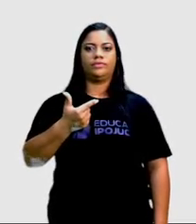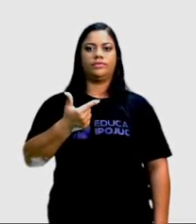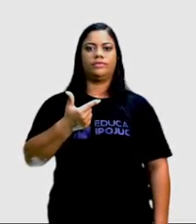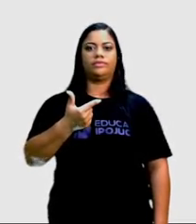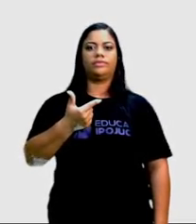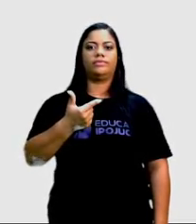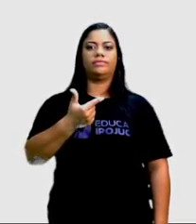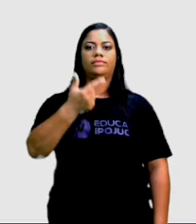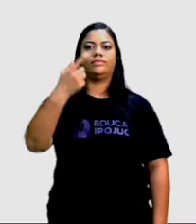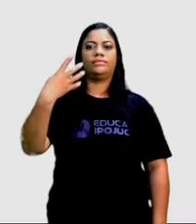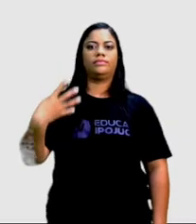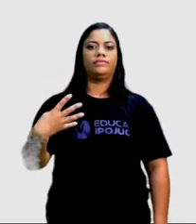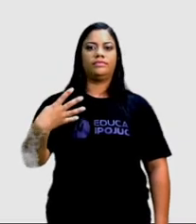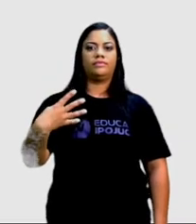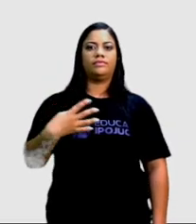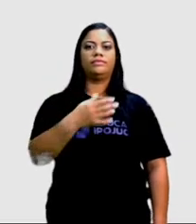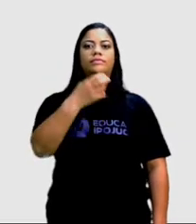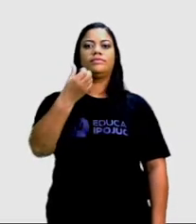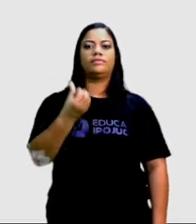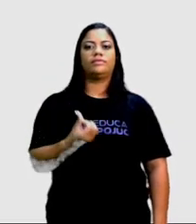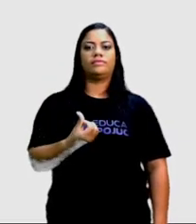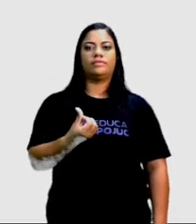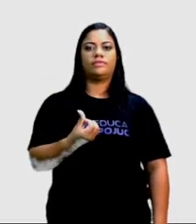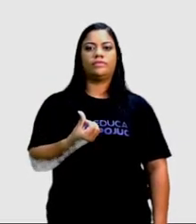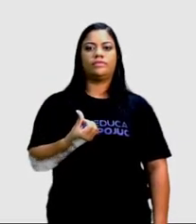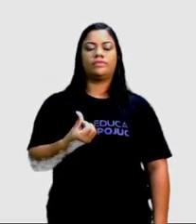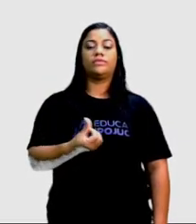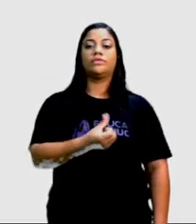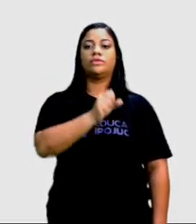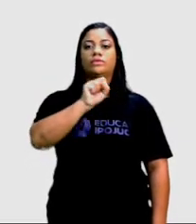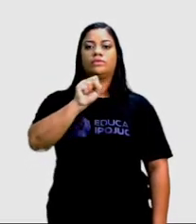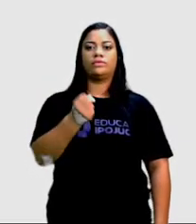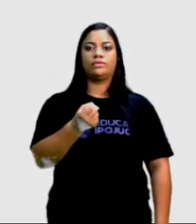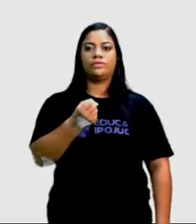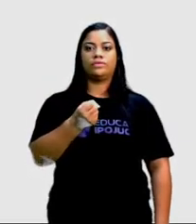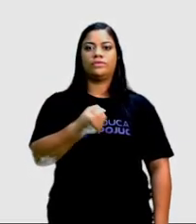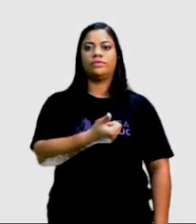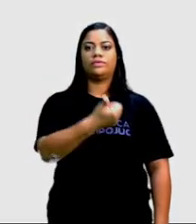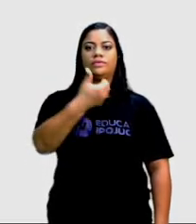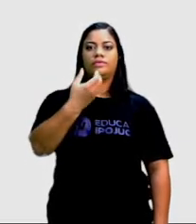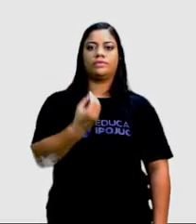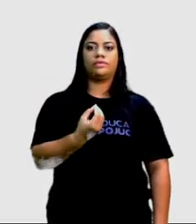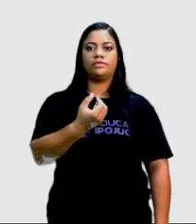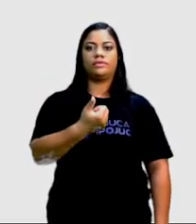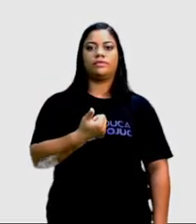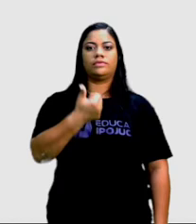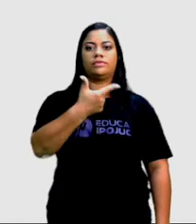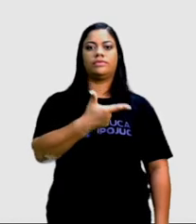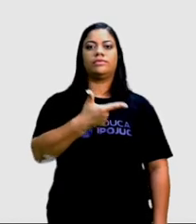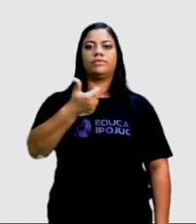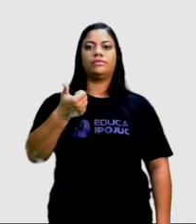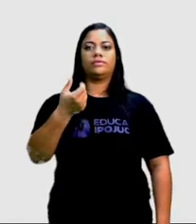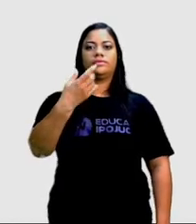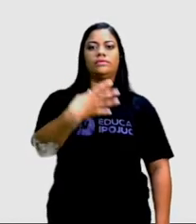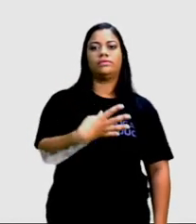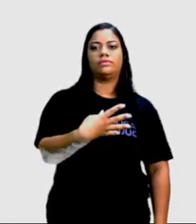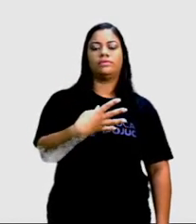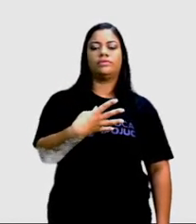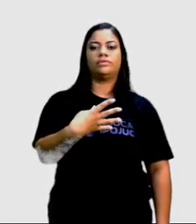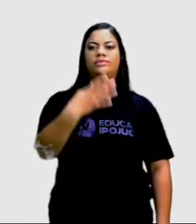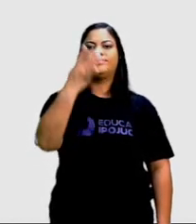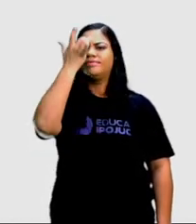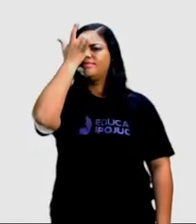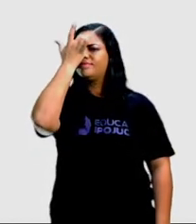2, 4, 6, 8, 10, 12, 14. Não